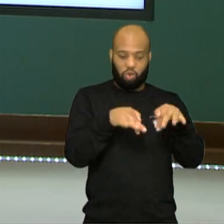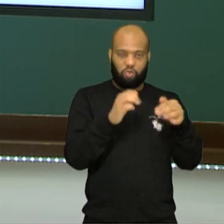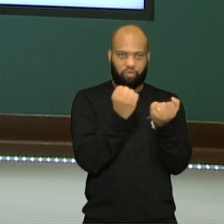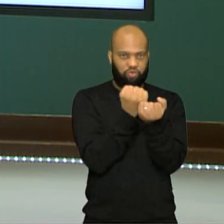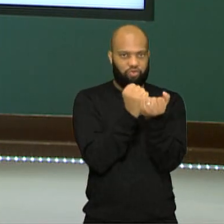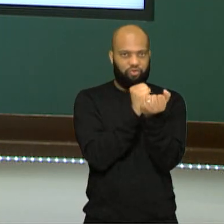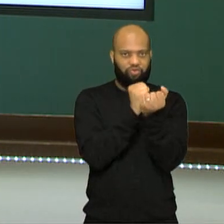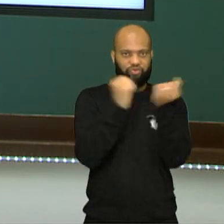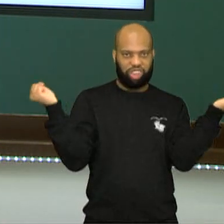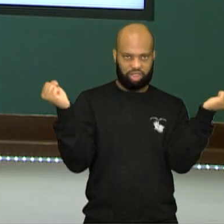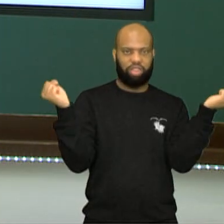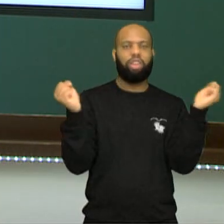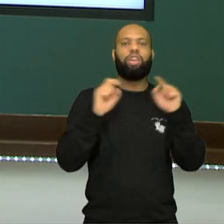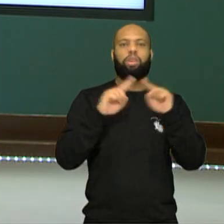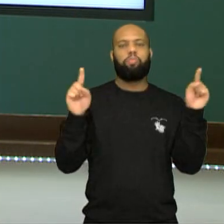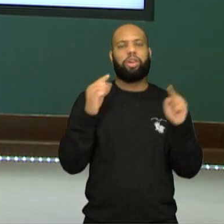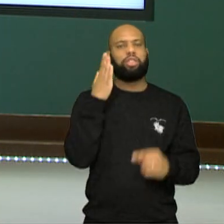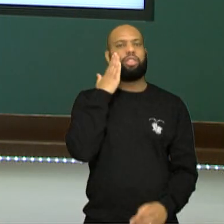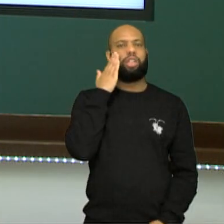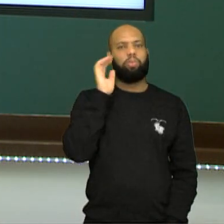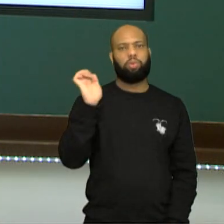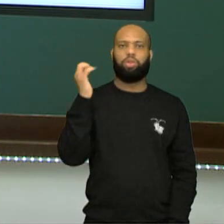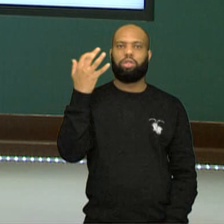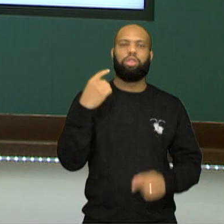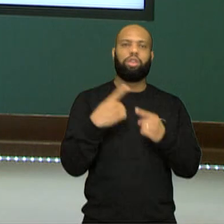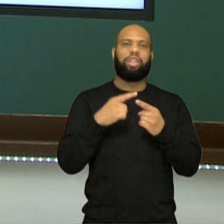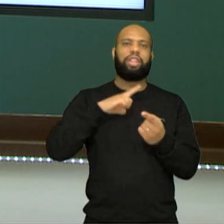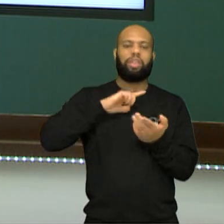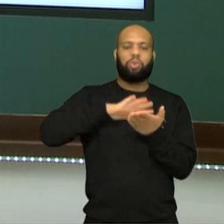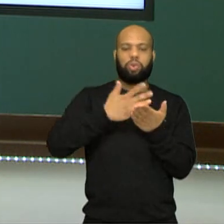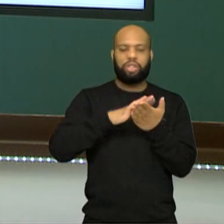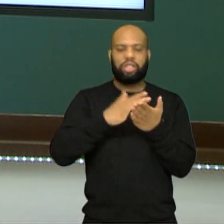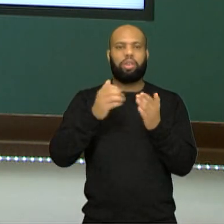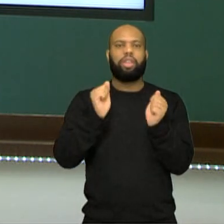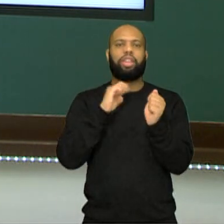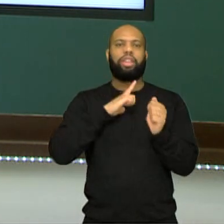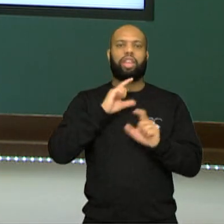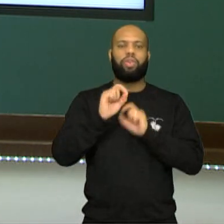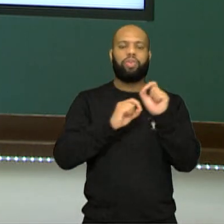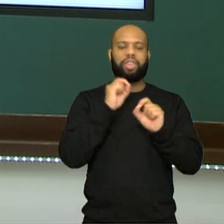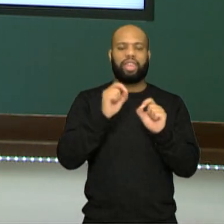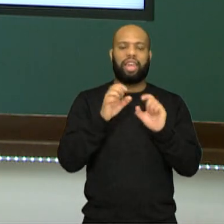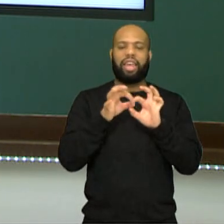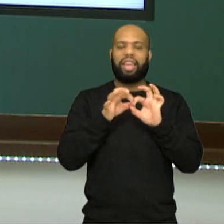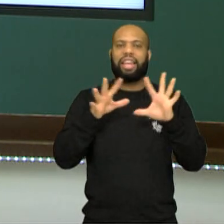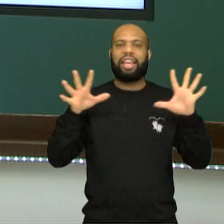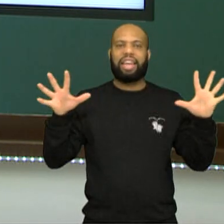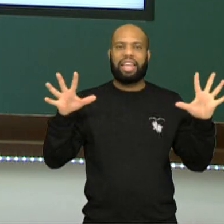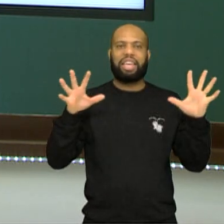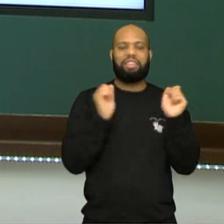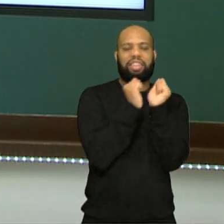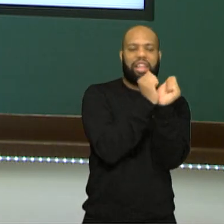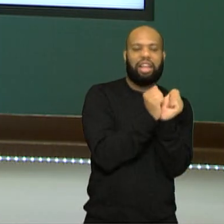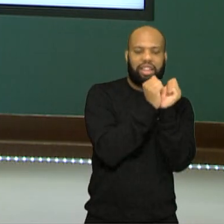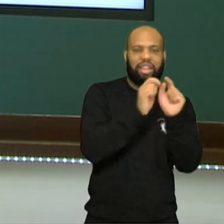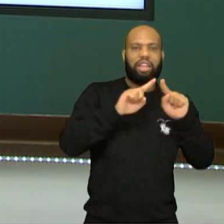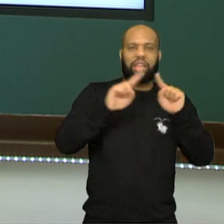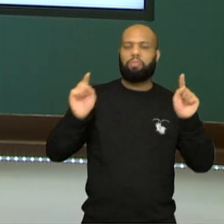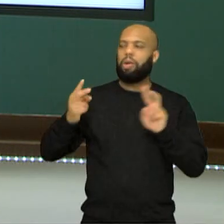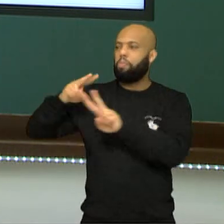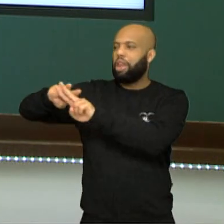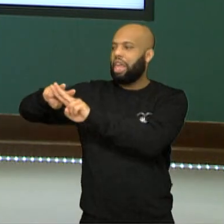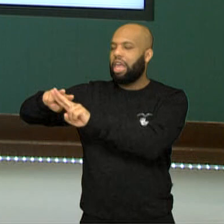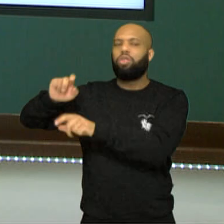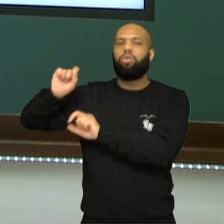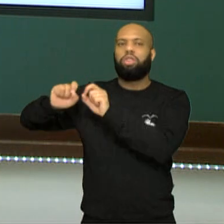sabe a situação que ficaram, né? Até um samba diz isso, né? Livre dos açoites da senzala, preso na miséria da favela. Foi o que aconteceu,